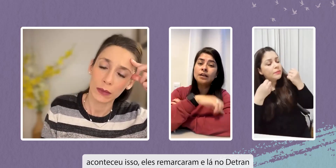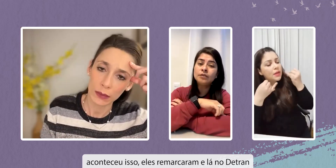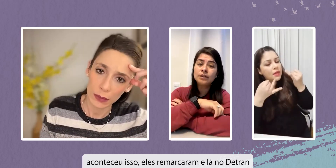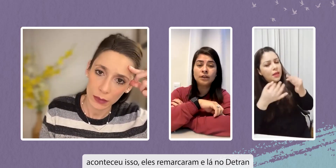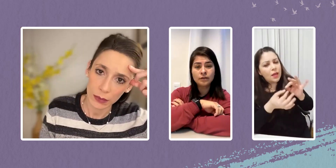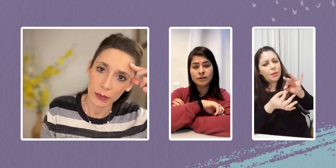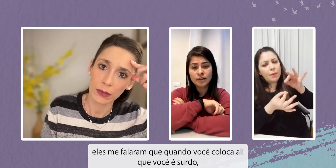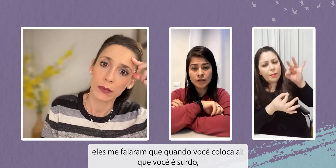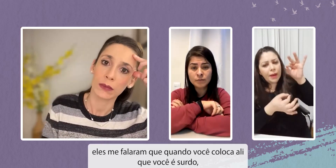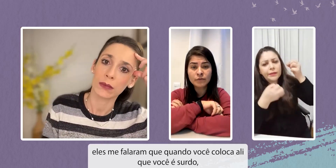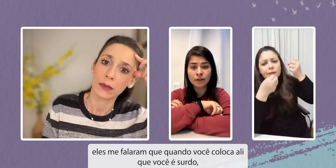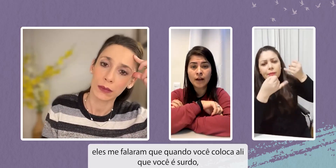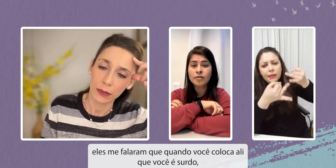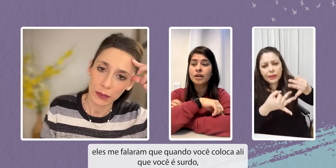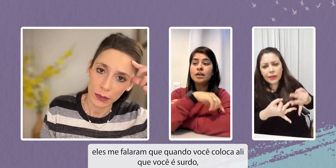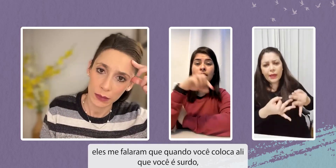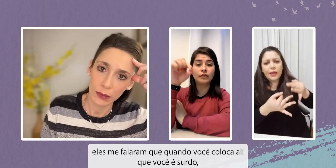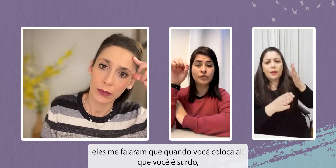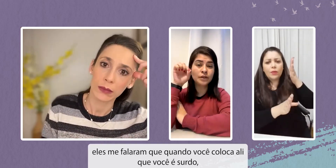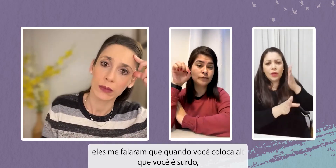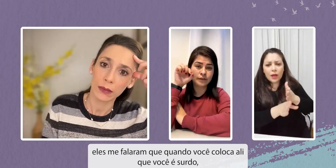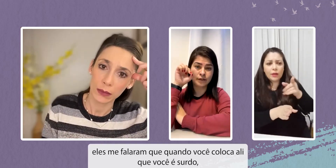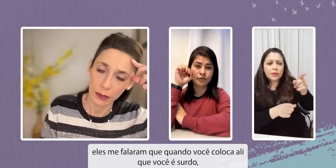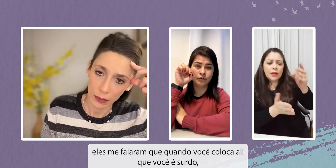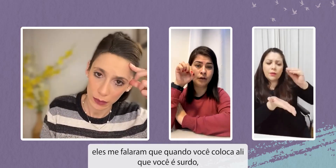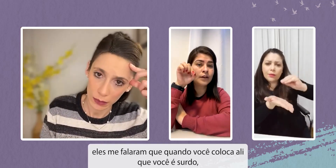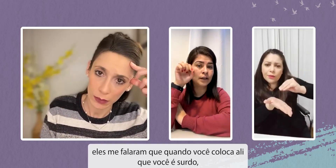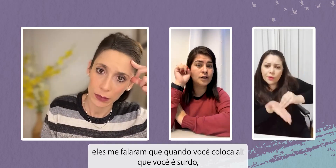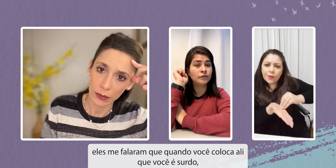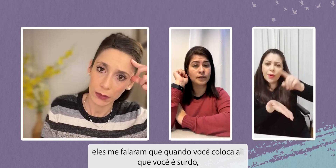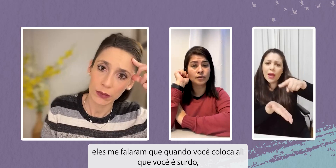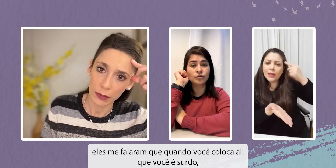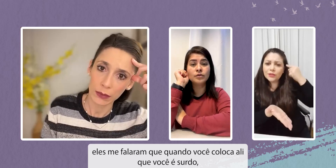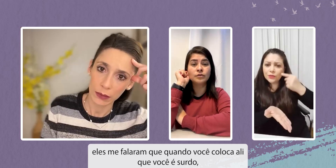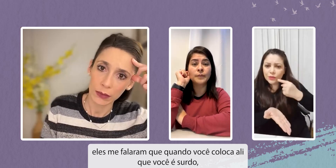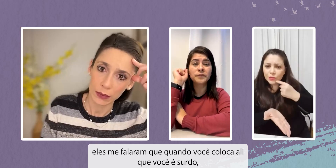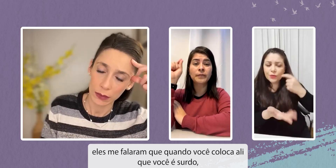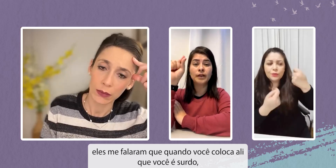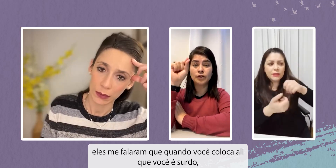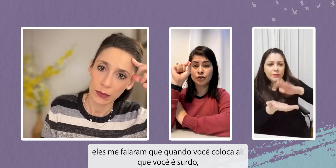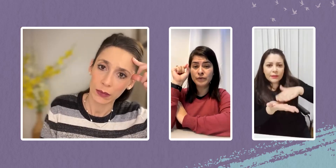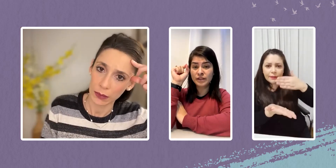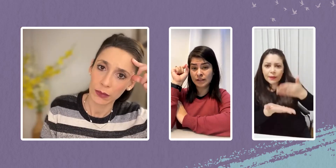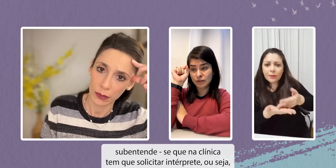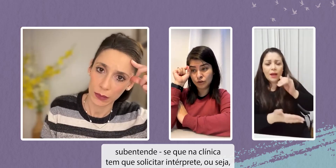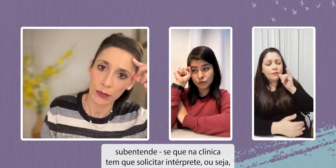e lá no Detran, eles me falaram que quando você coloca ali que você é surdo,